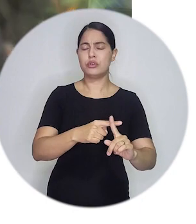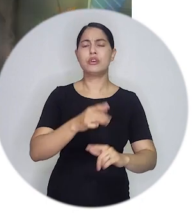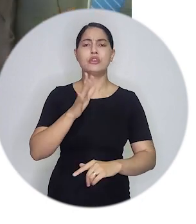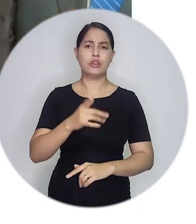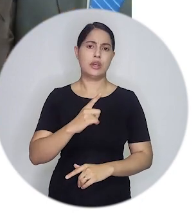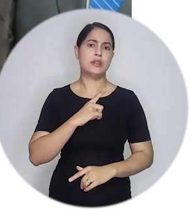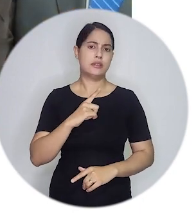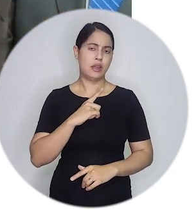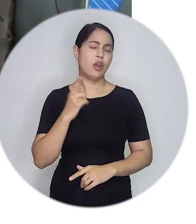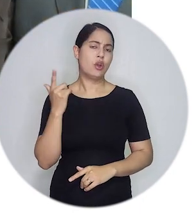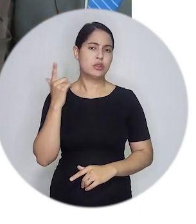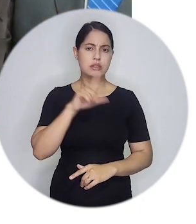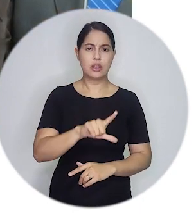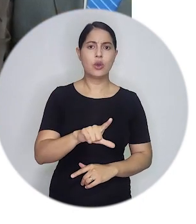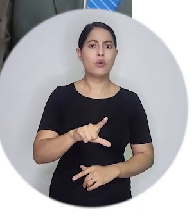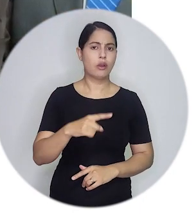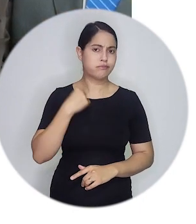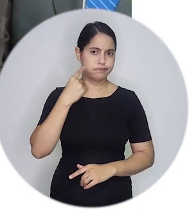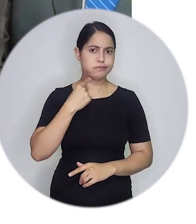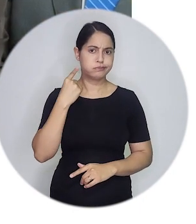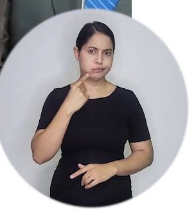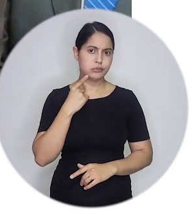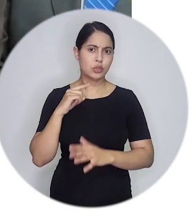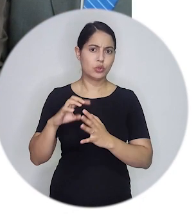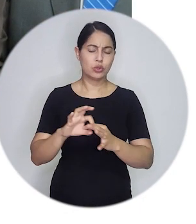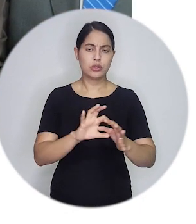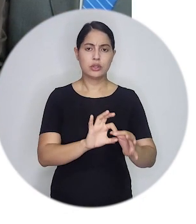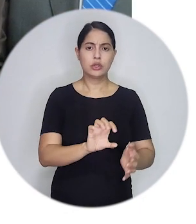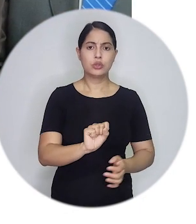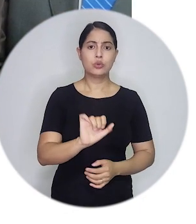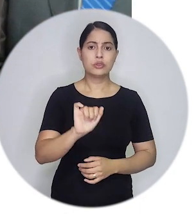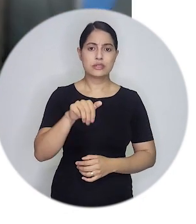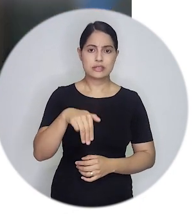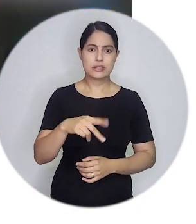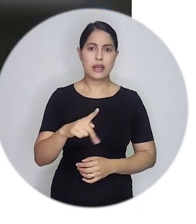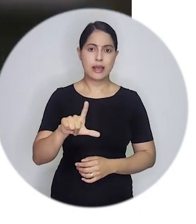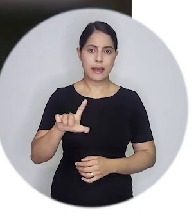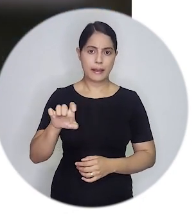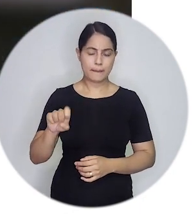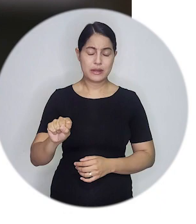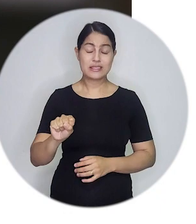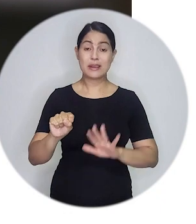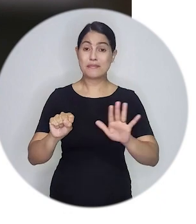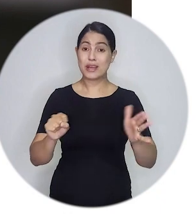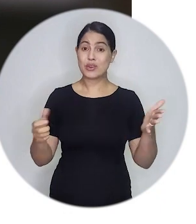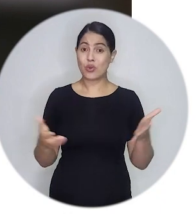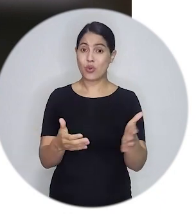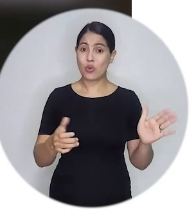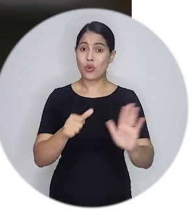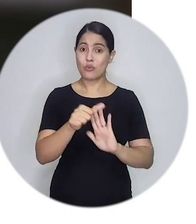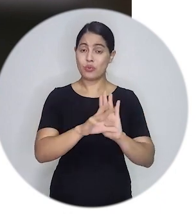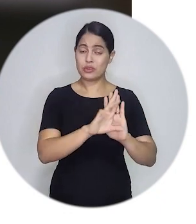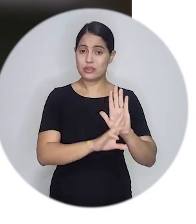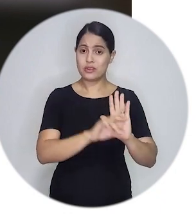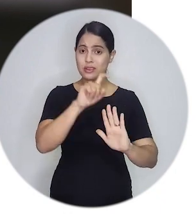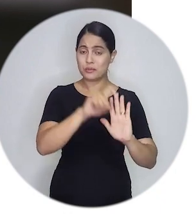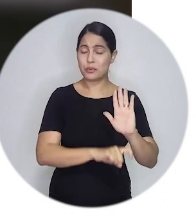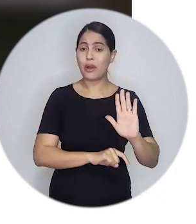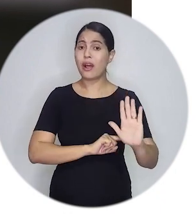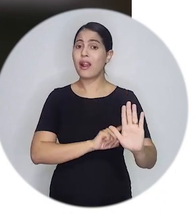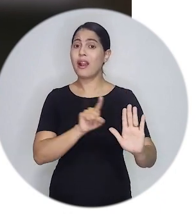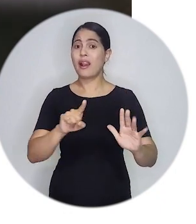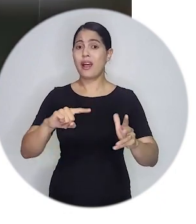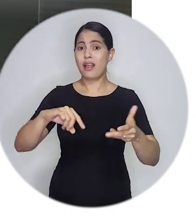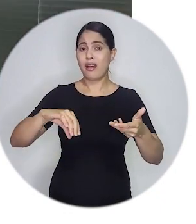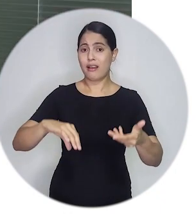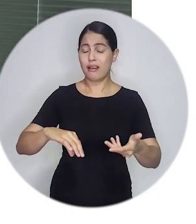as sociedades de advocacia no Simples, porém entendemos que da forma como foi colocada a reforma tributária na